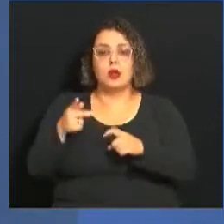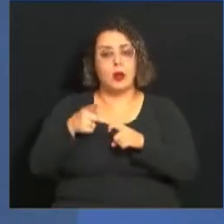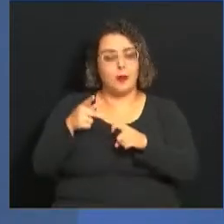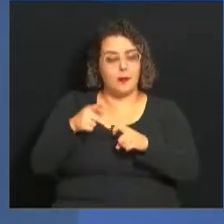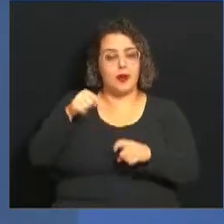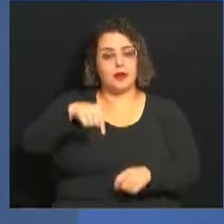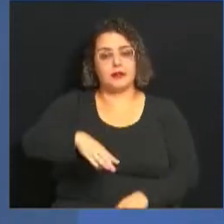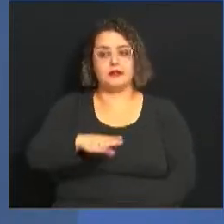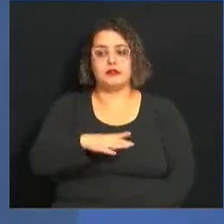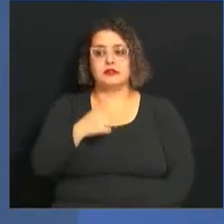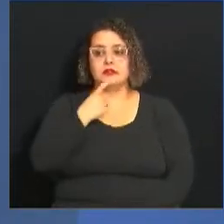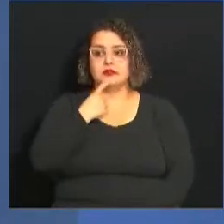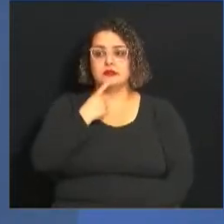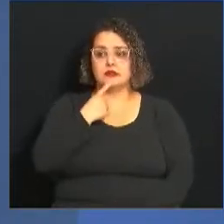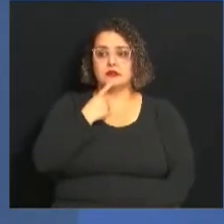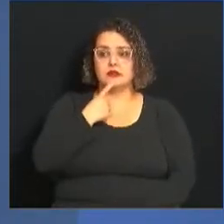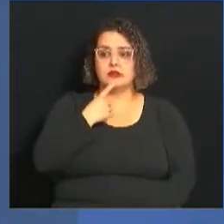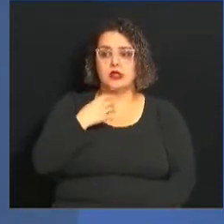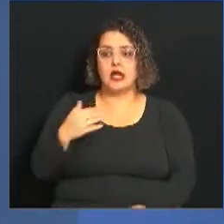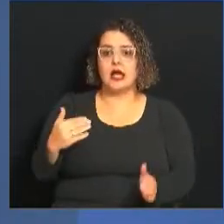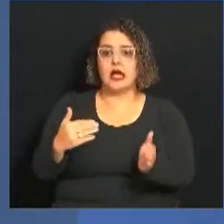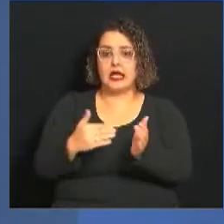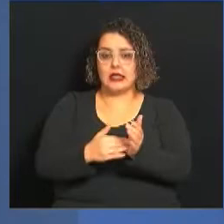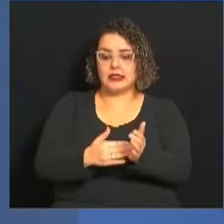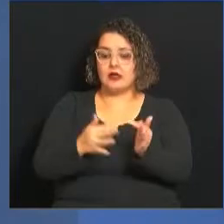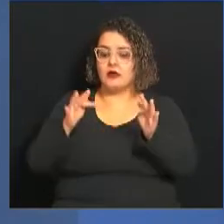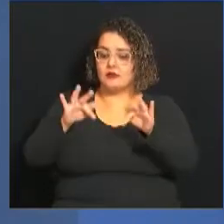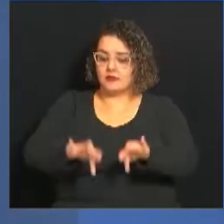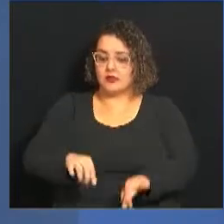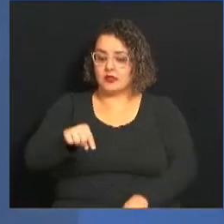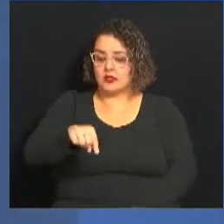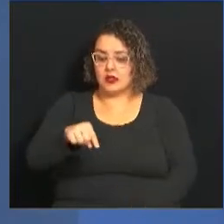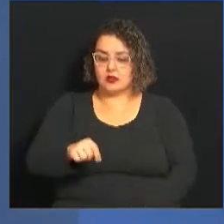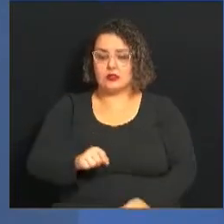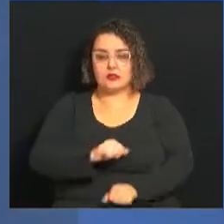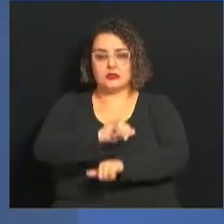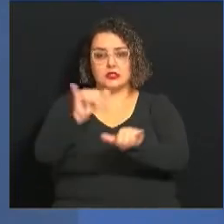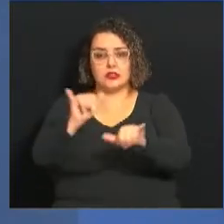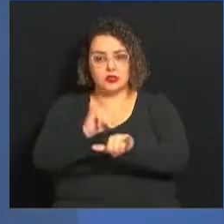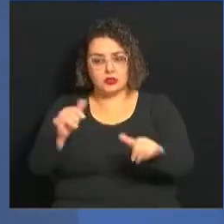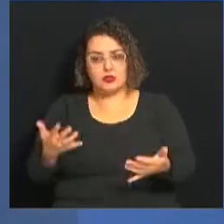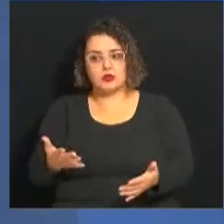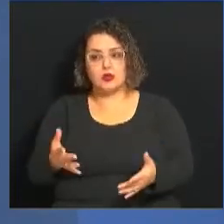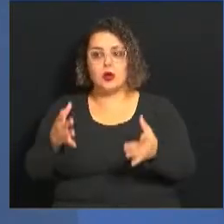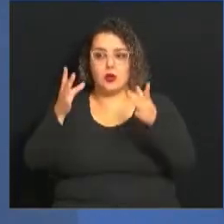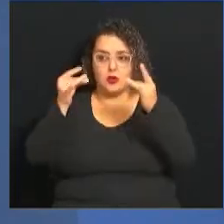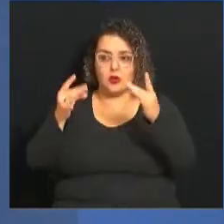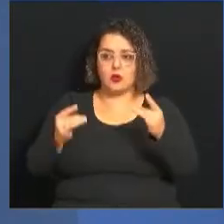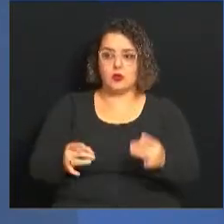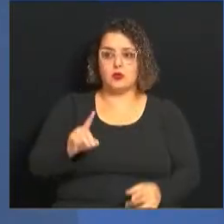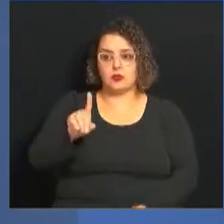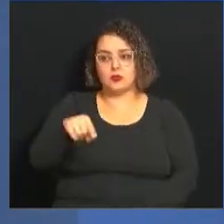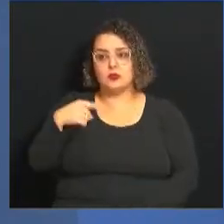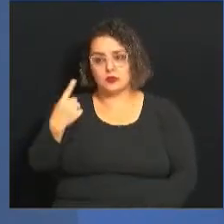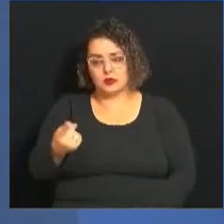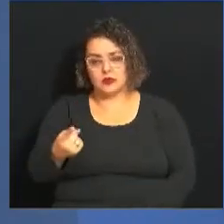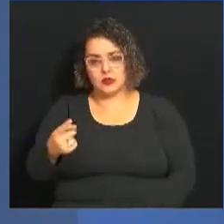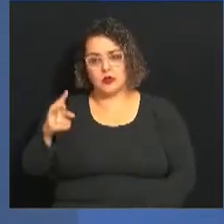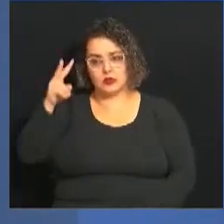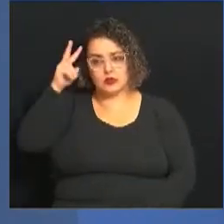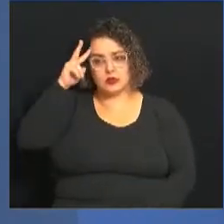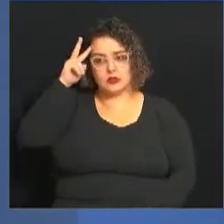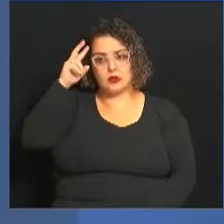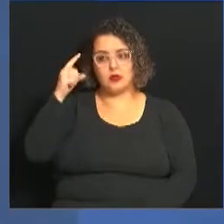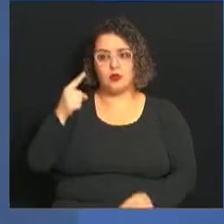cidade. Então, provavelmente, até o final dessa edição, a gente consiga trazer alguma informação, ou então os detalhes a gente conta na próxima segunda-feira. Até